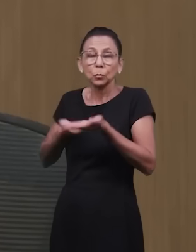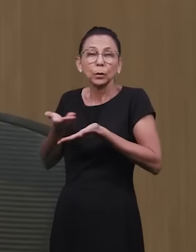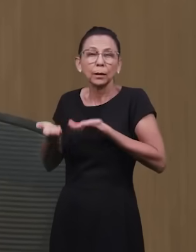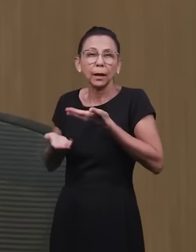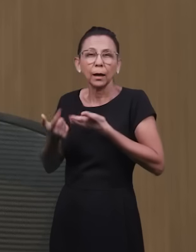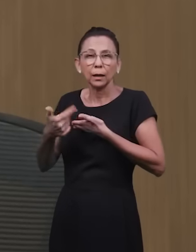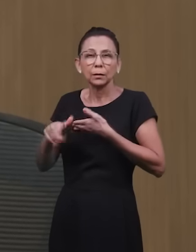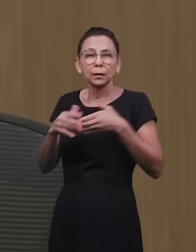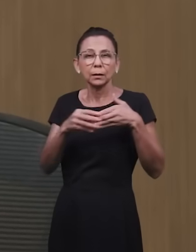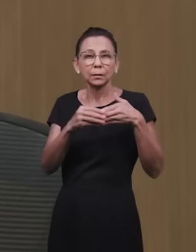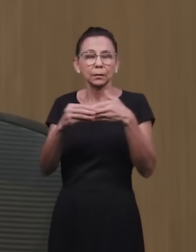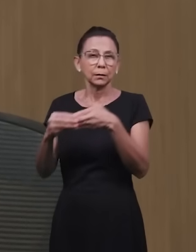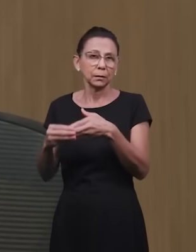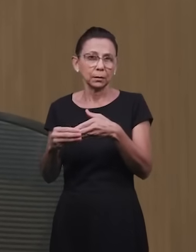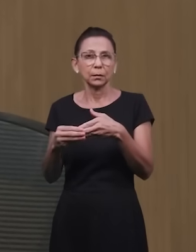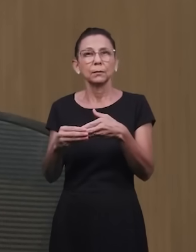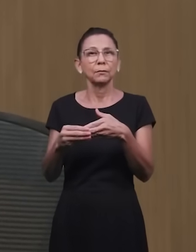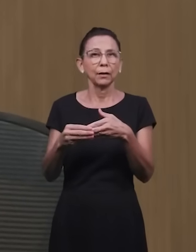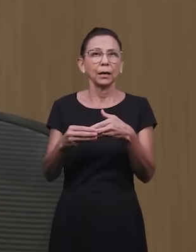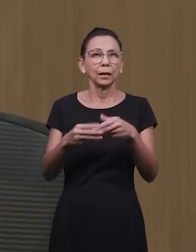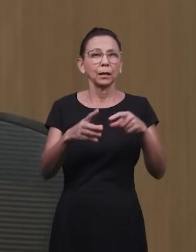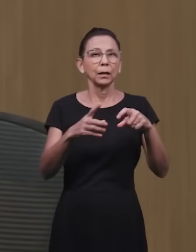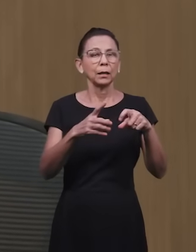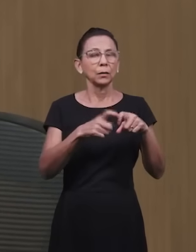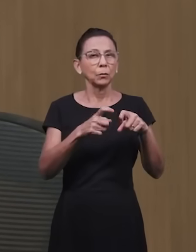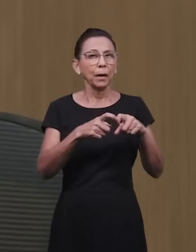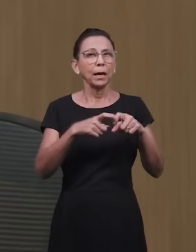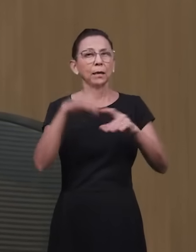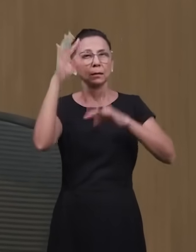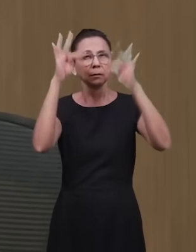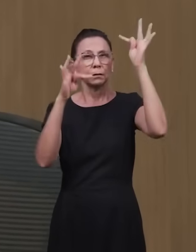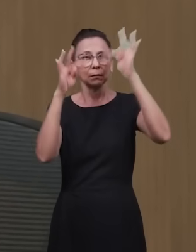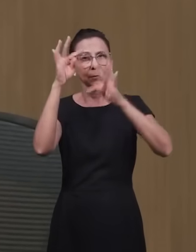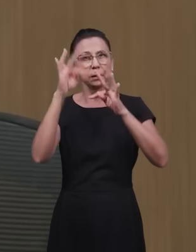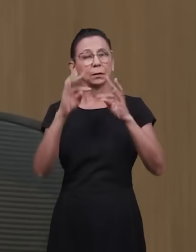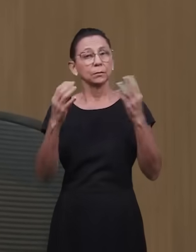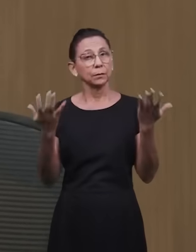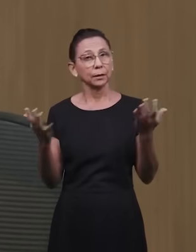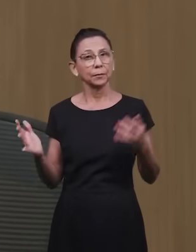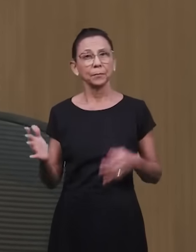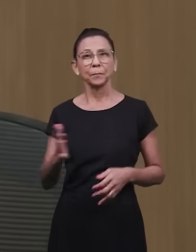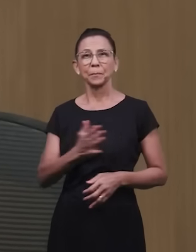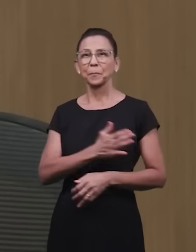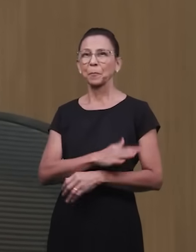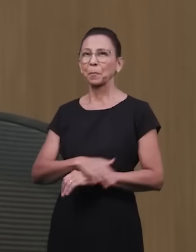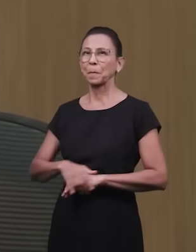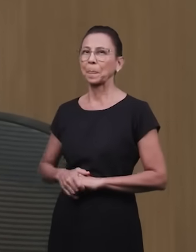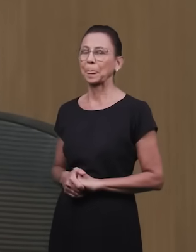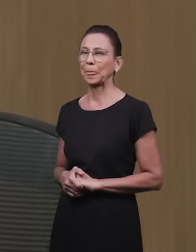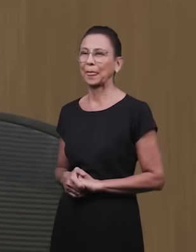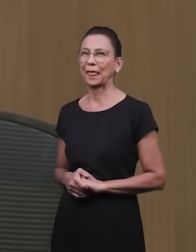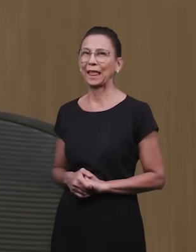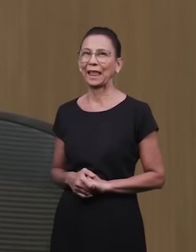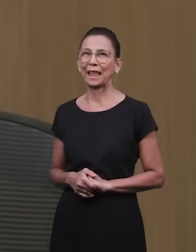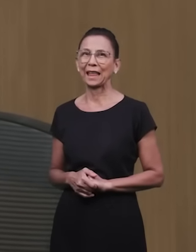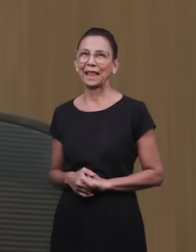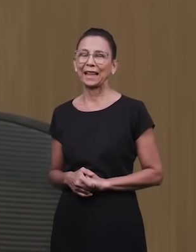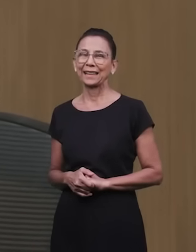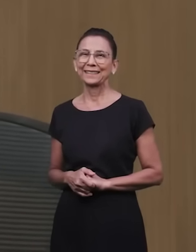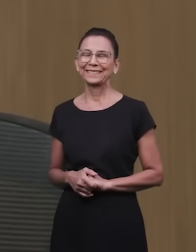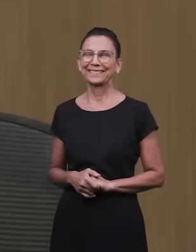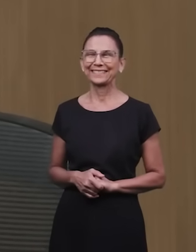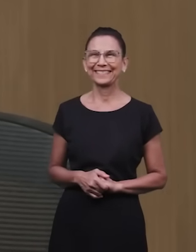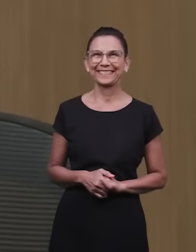mães, né? Isso, já fica temos aqui. Um conselho aqui da nossa querida Andressa. E agora, pastor, vai ser pergunta de psicóloga